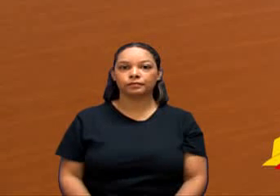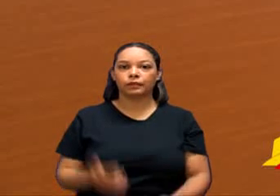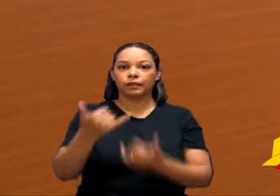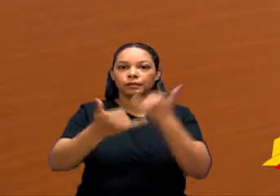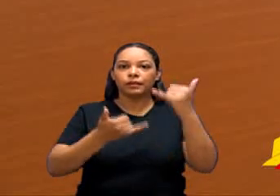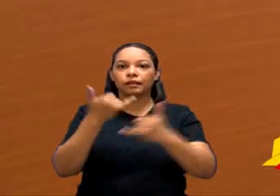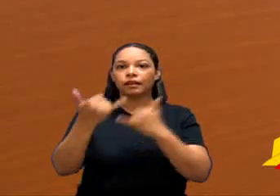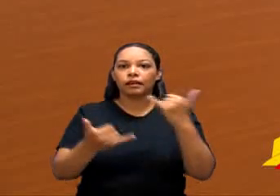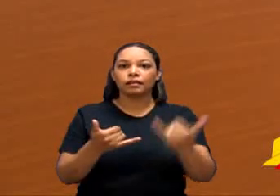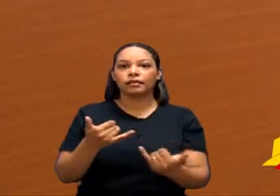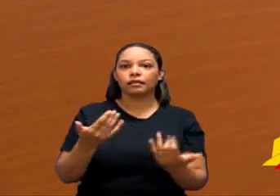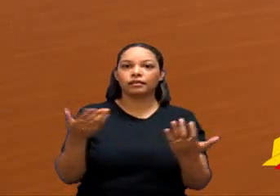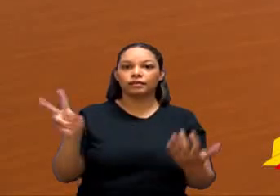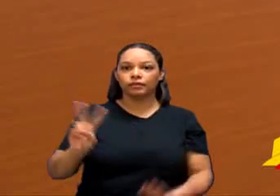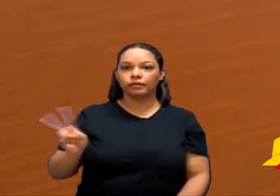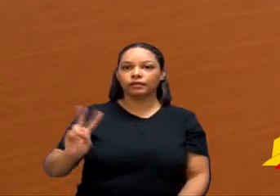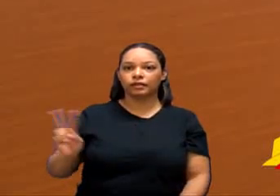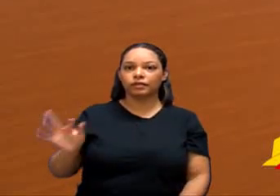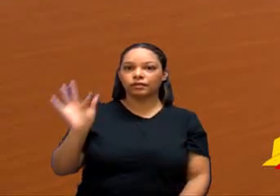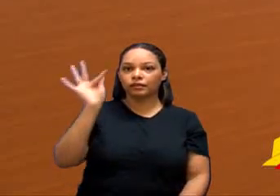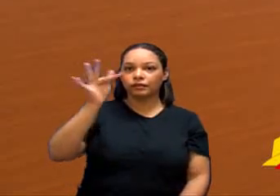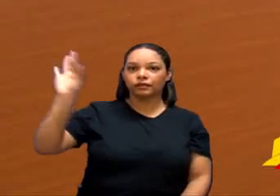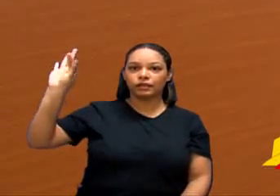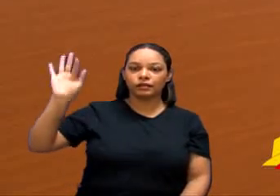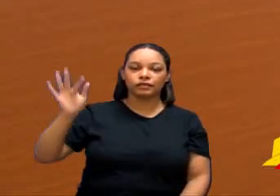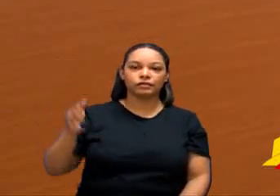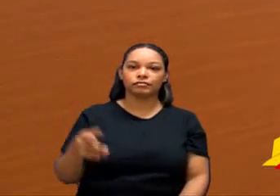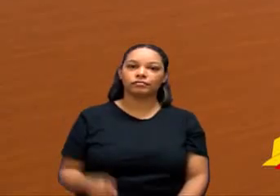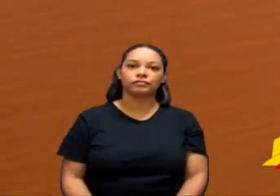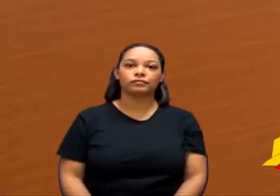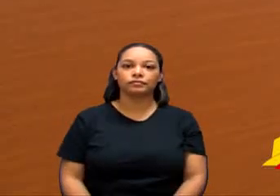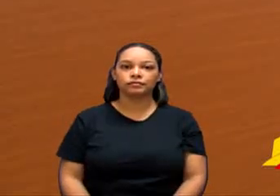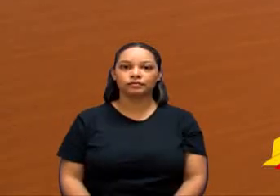Brincadeira, o vereador França nem é candidato a nada. Nosso amigo aqui.